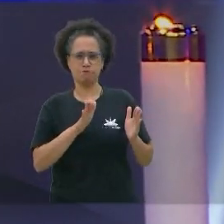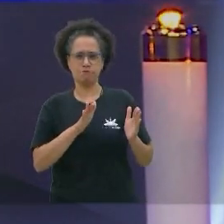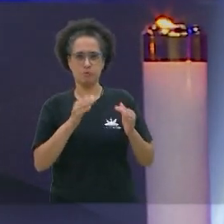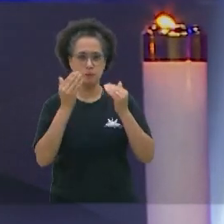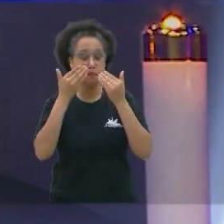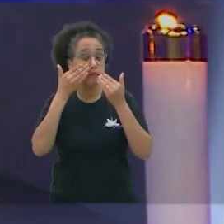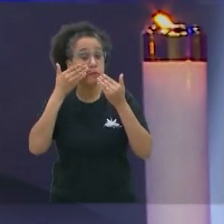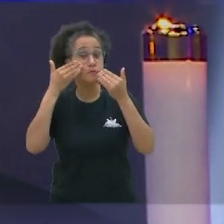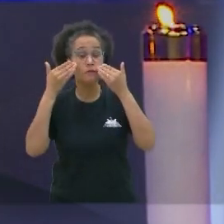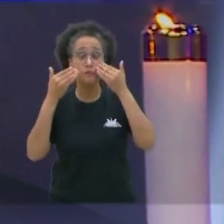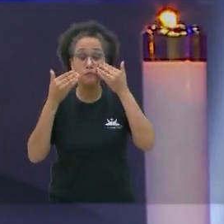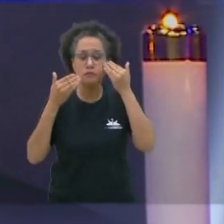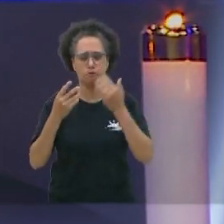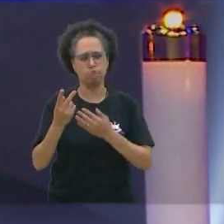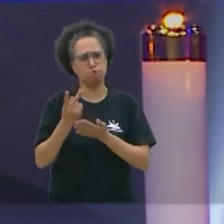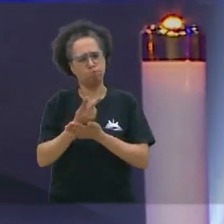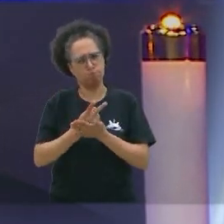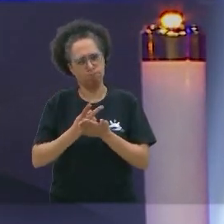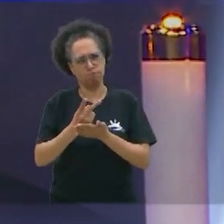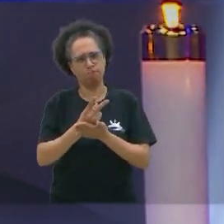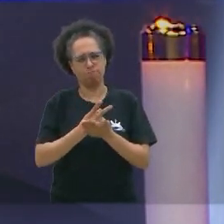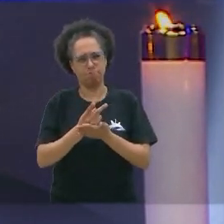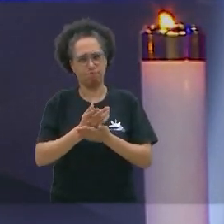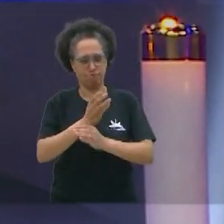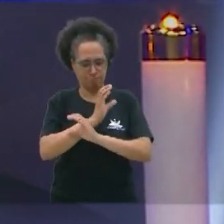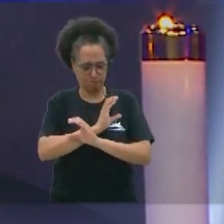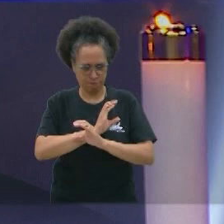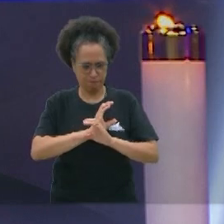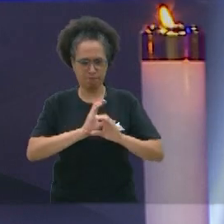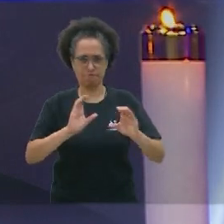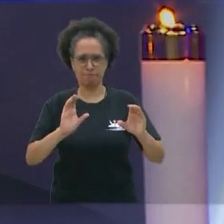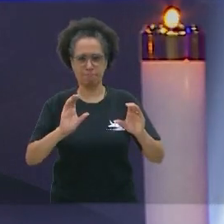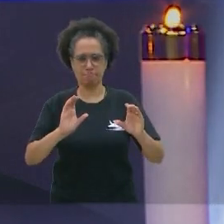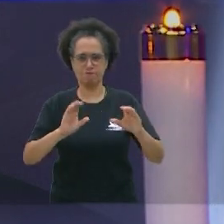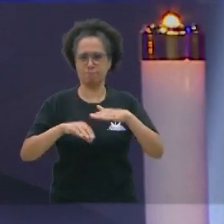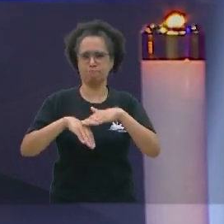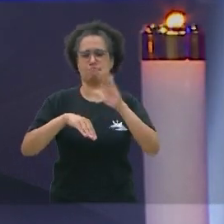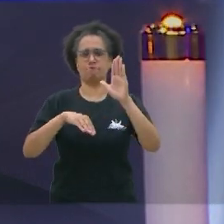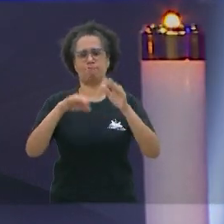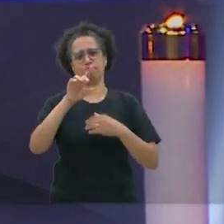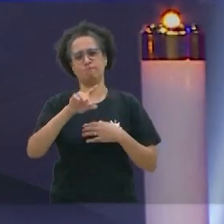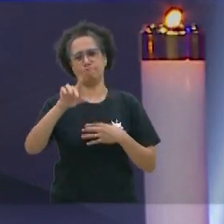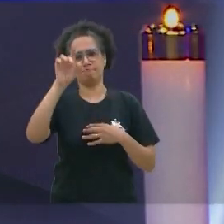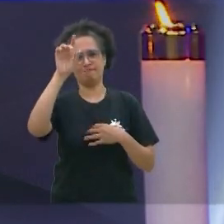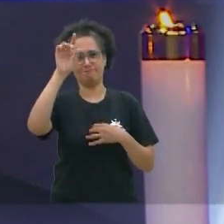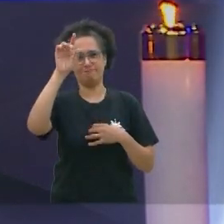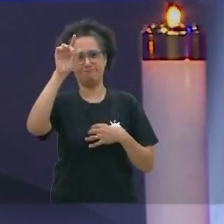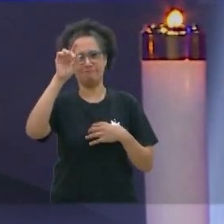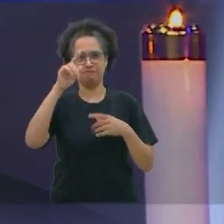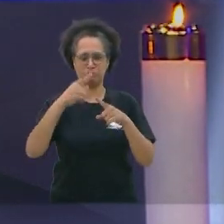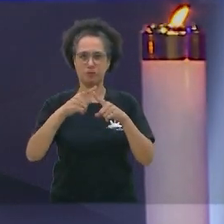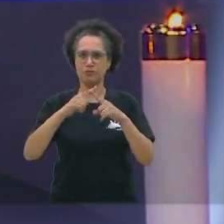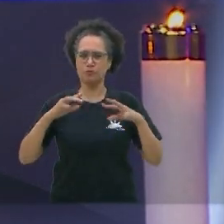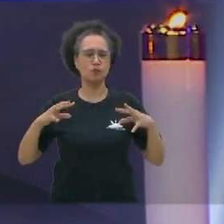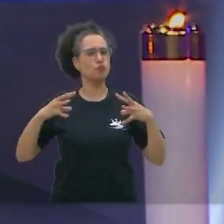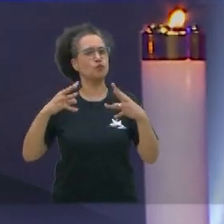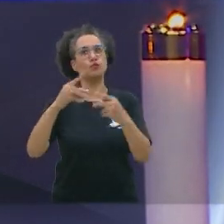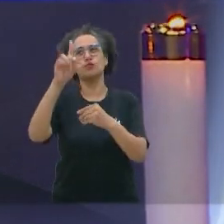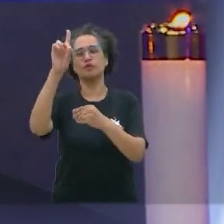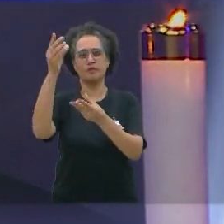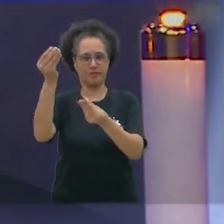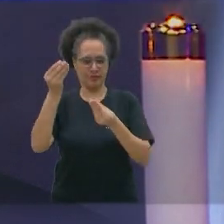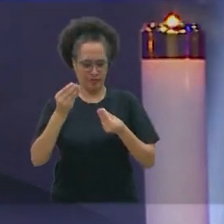buscar a confiança maior em Deus, pois Ele provém, nada lhe faltará. E